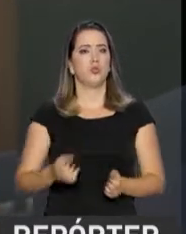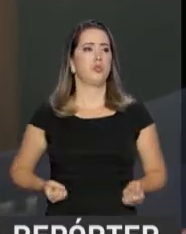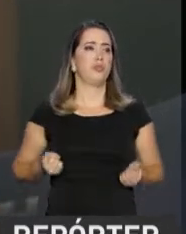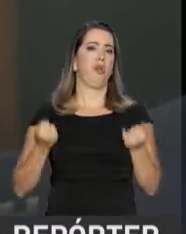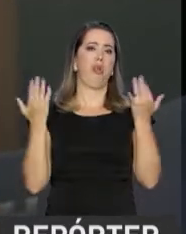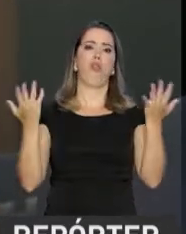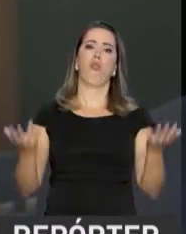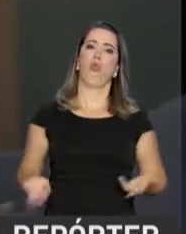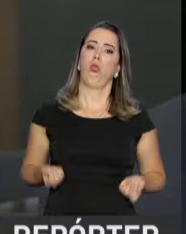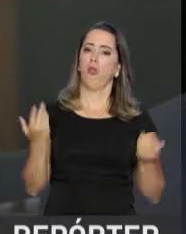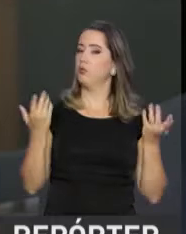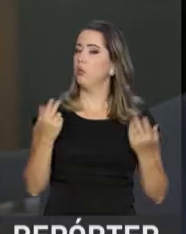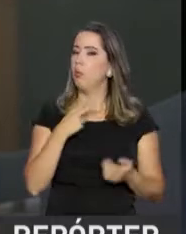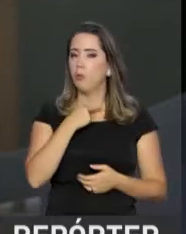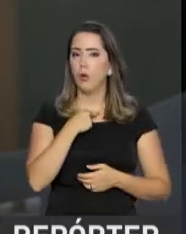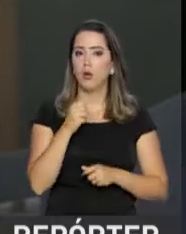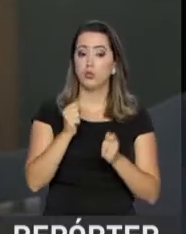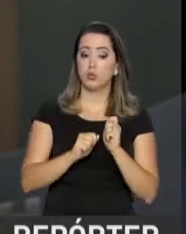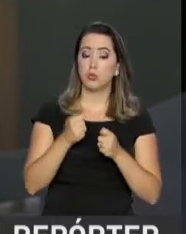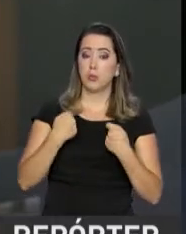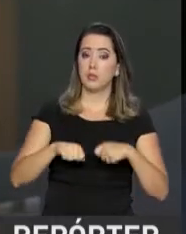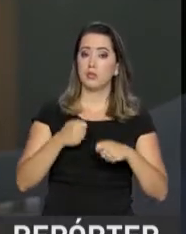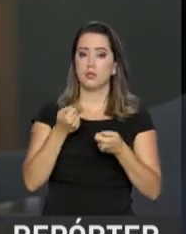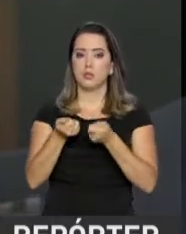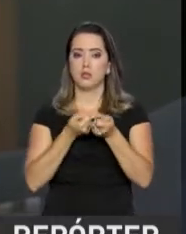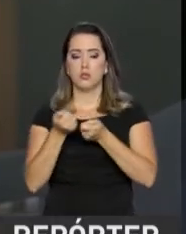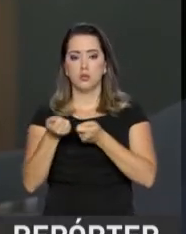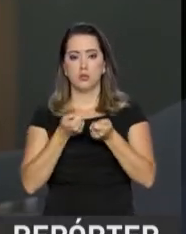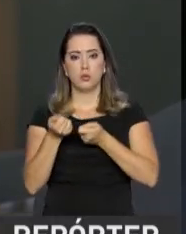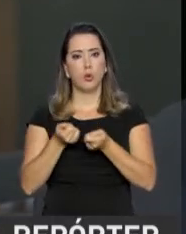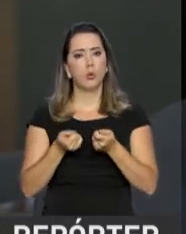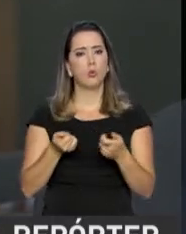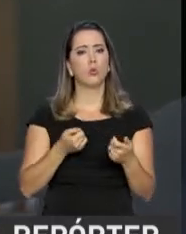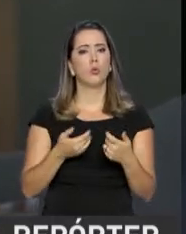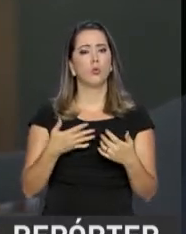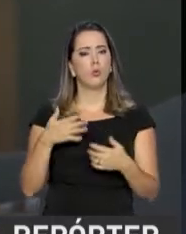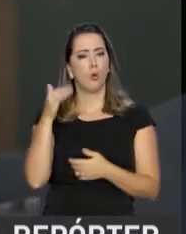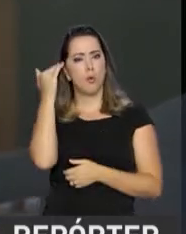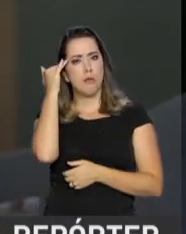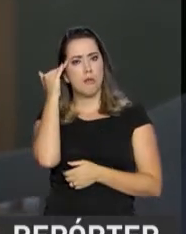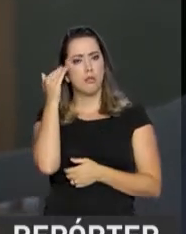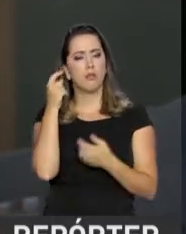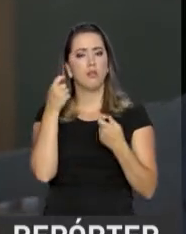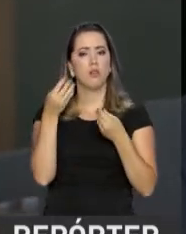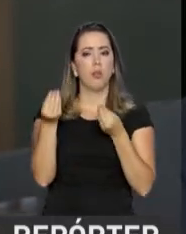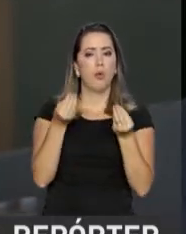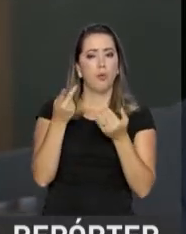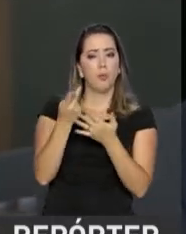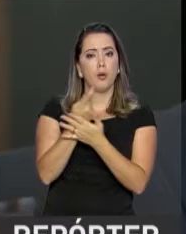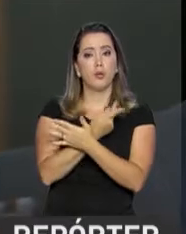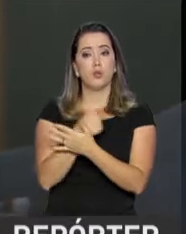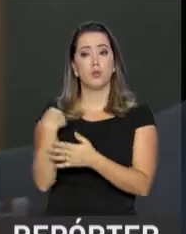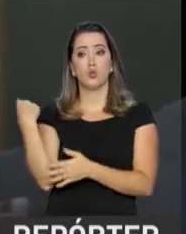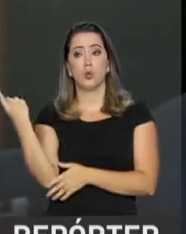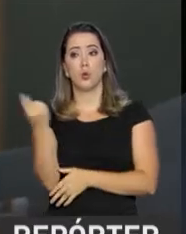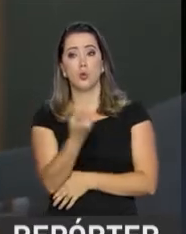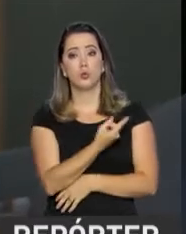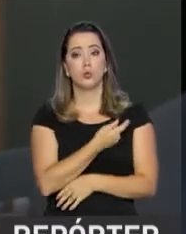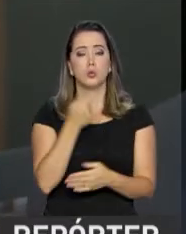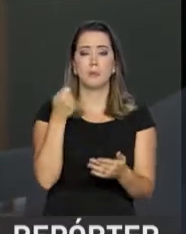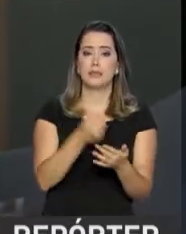indevidamente gasto que é o gasto tem a racionalidade porque todos nós que contribuímos com a previdência